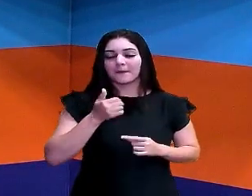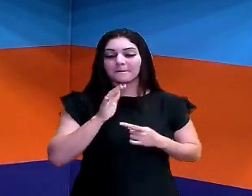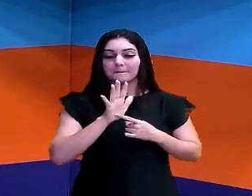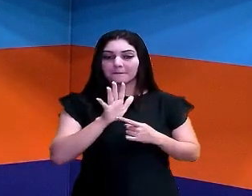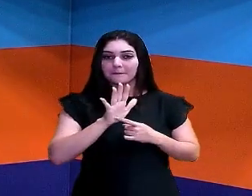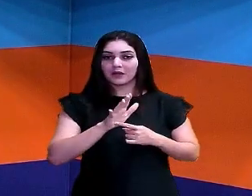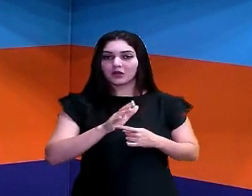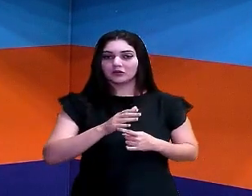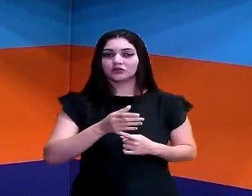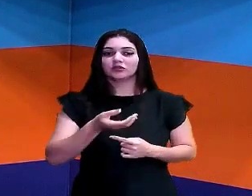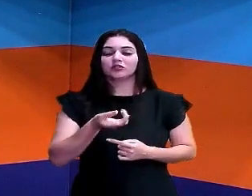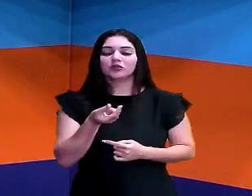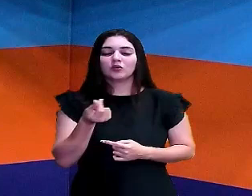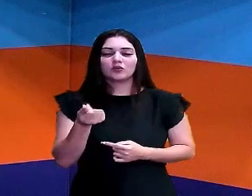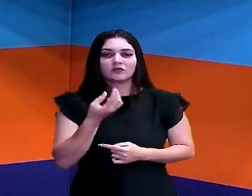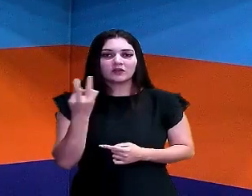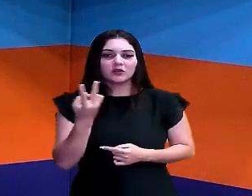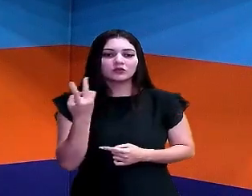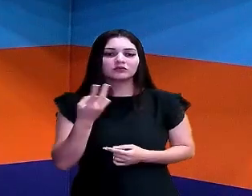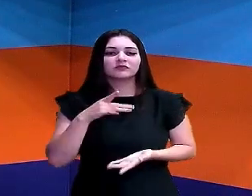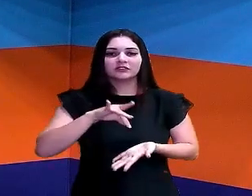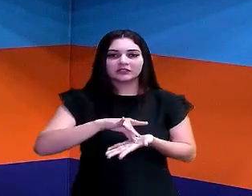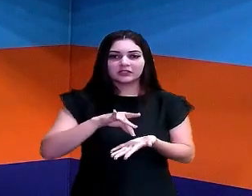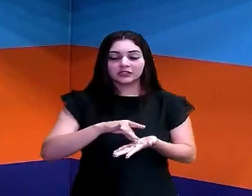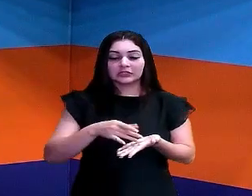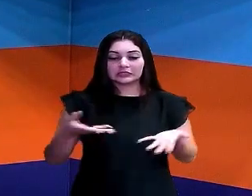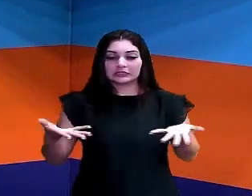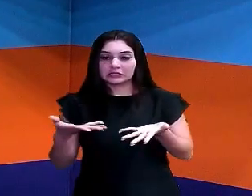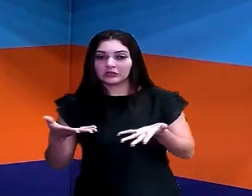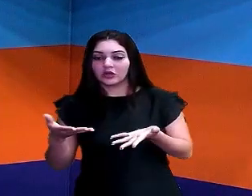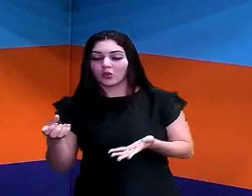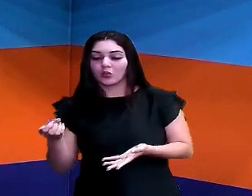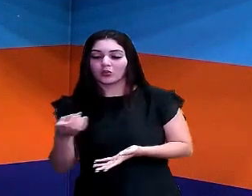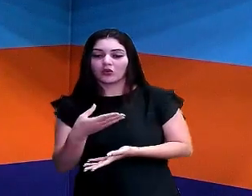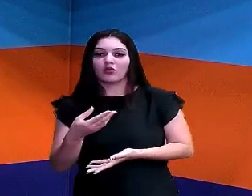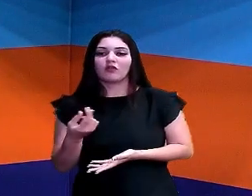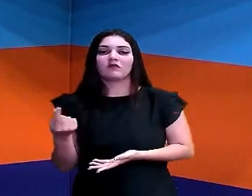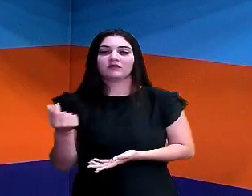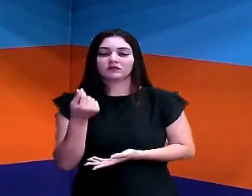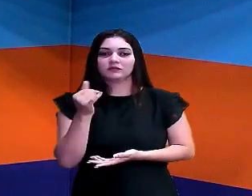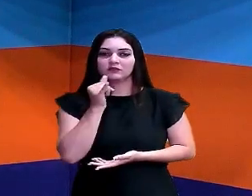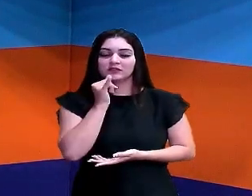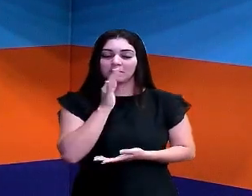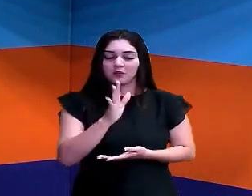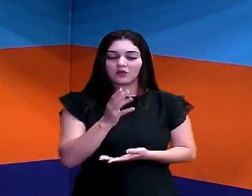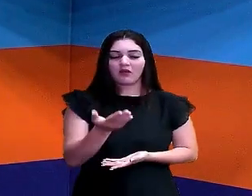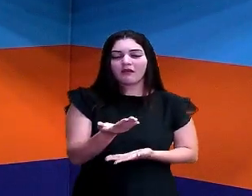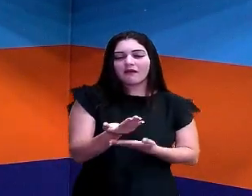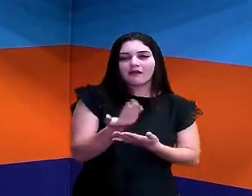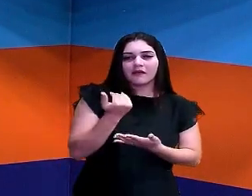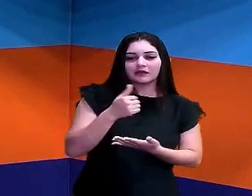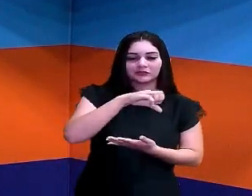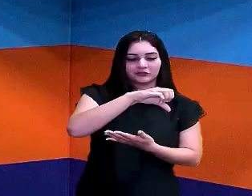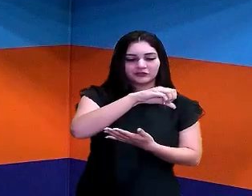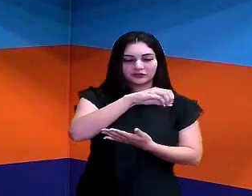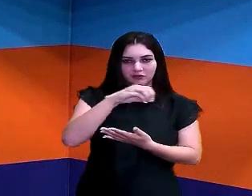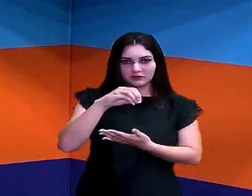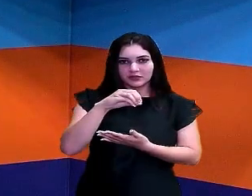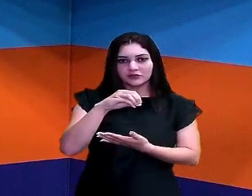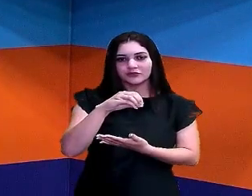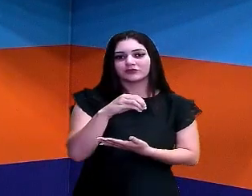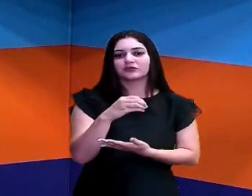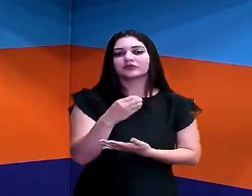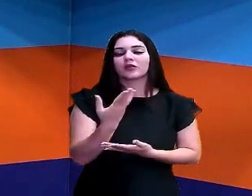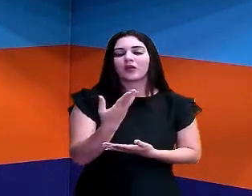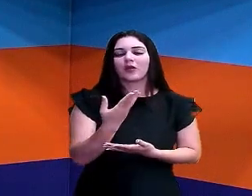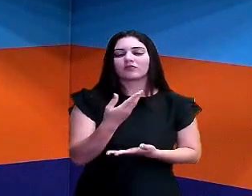preço original da ação e o novo preço. Se eu tenho um preço original, não é 900 lá? Vamos para o problema. Tenho 900